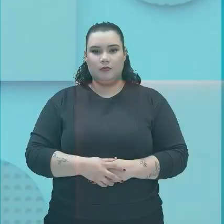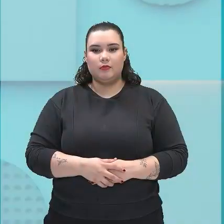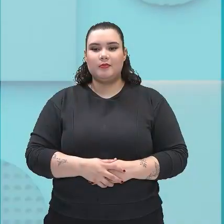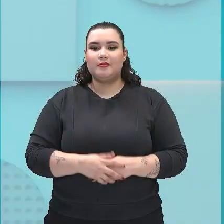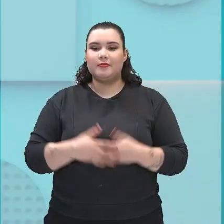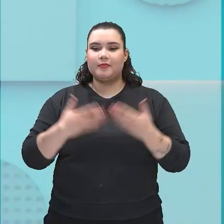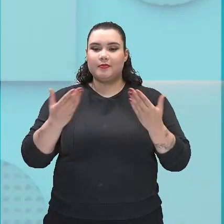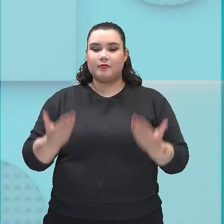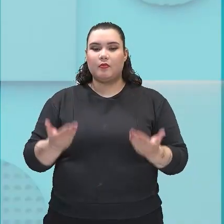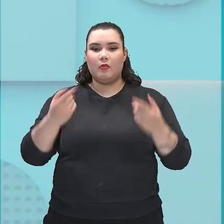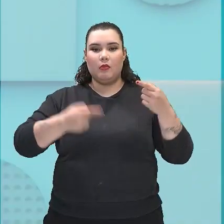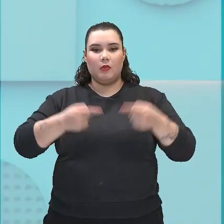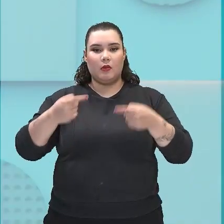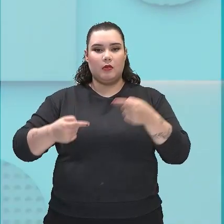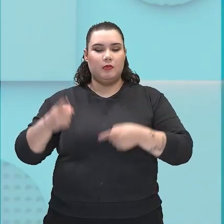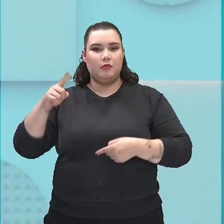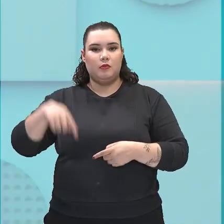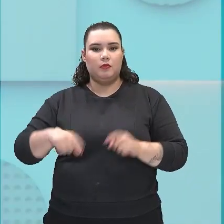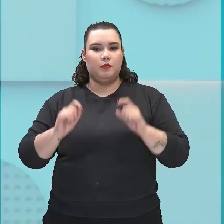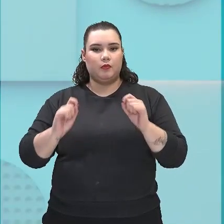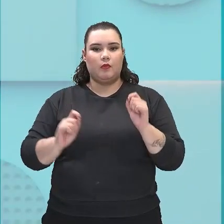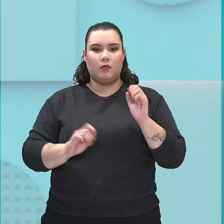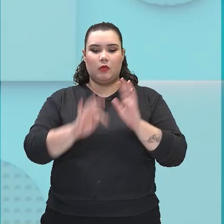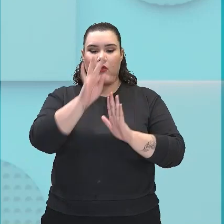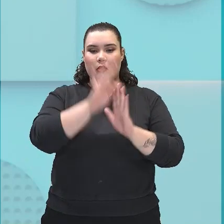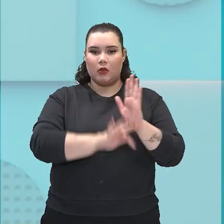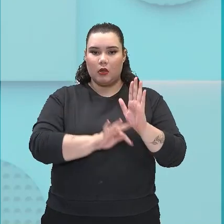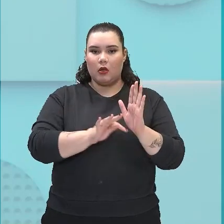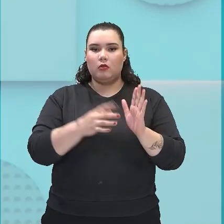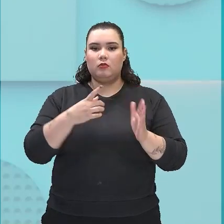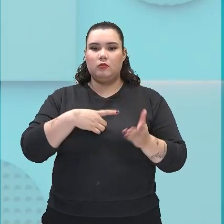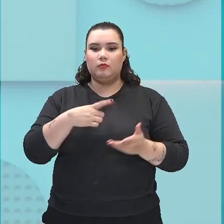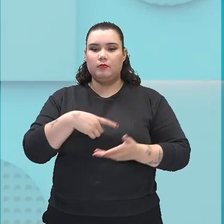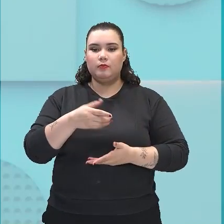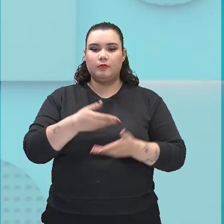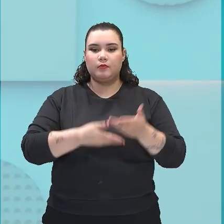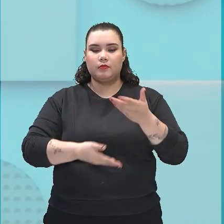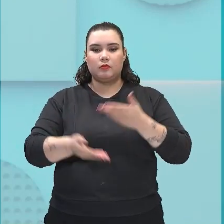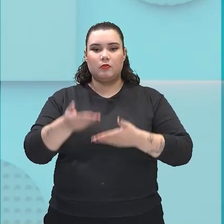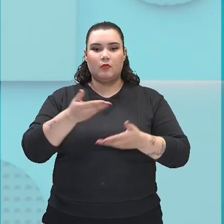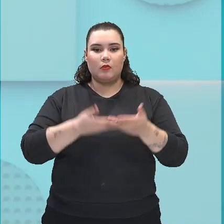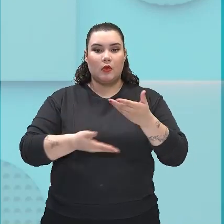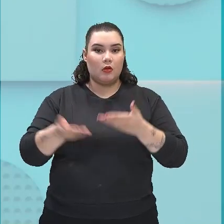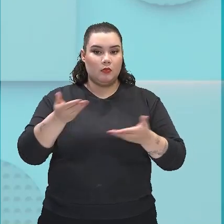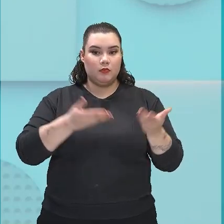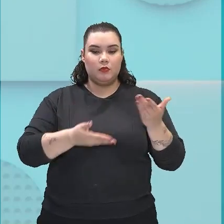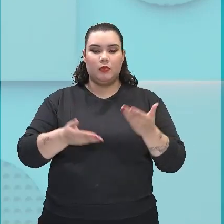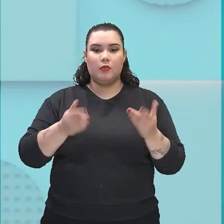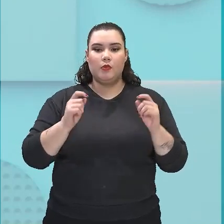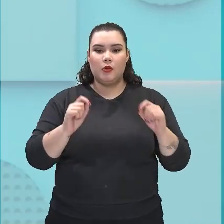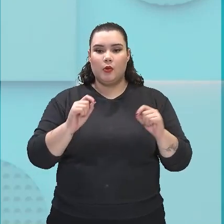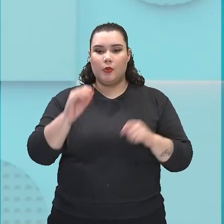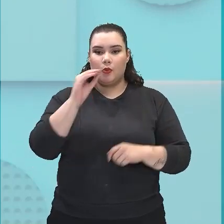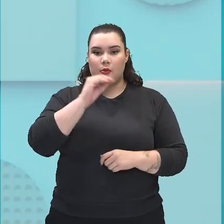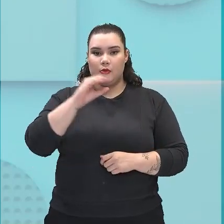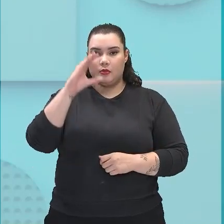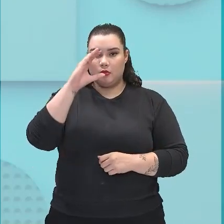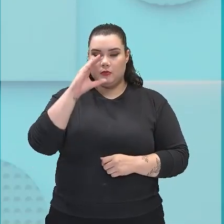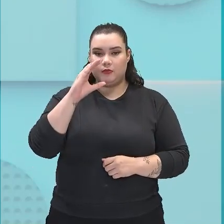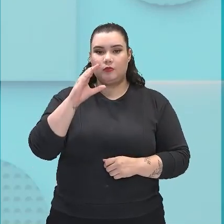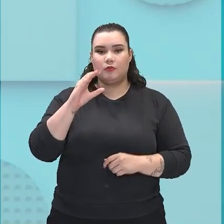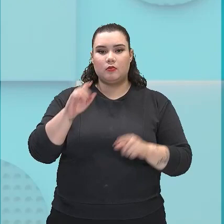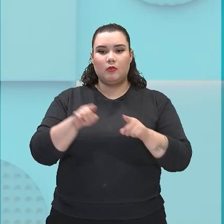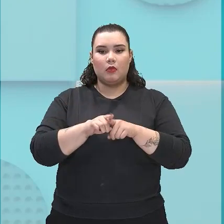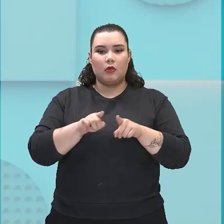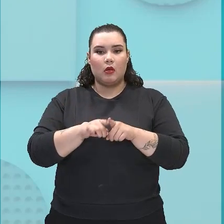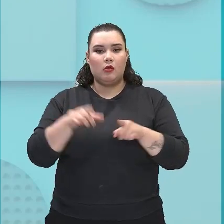O debate é exatamente um texto em que nós fazemos a troca, né? Fazemos ali a troca de conhecimentos e